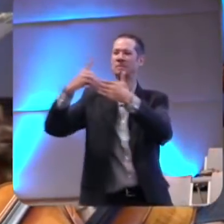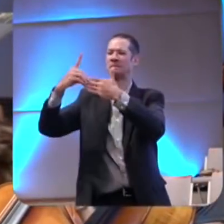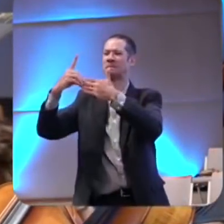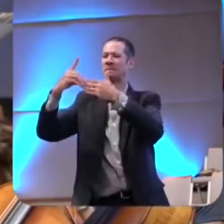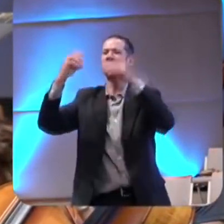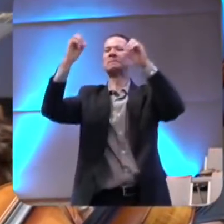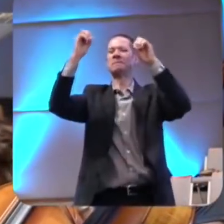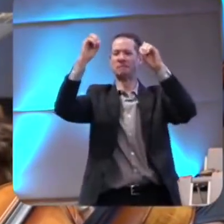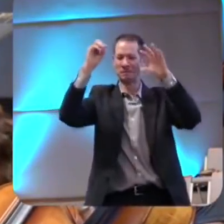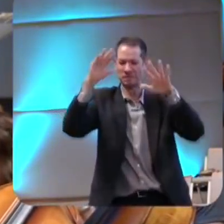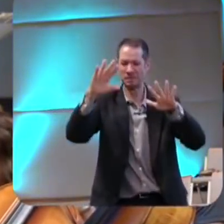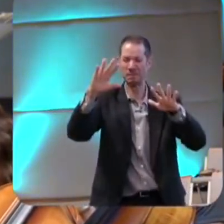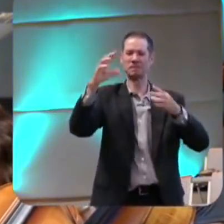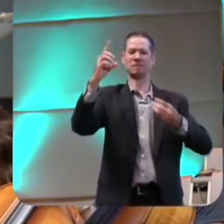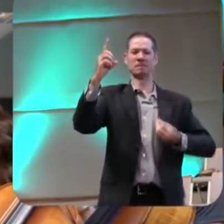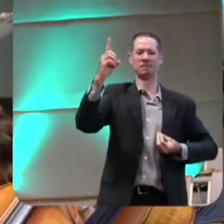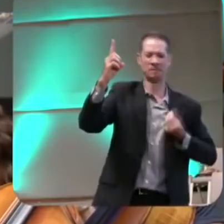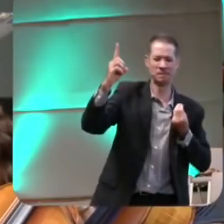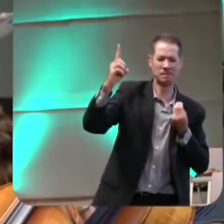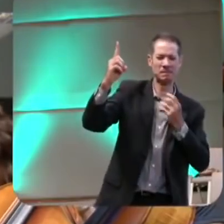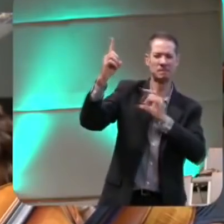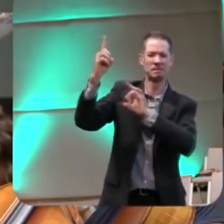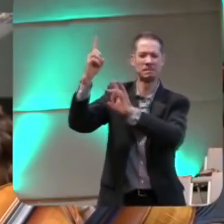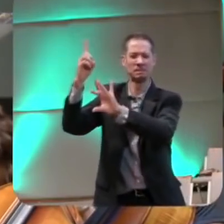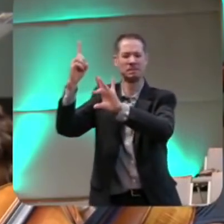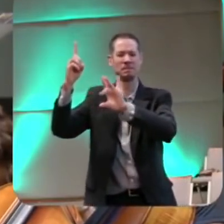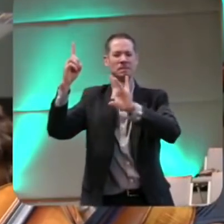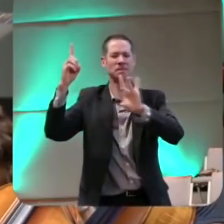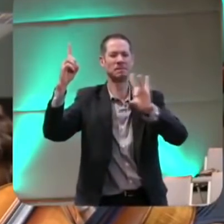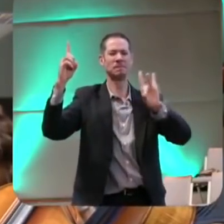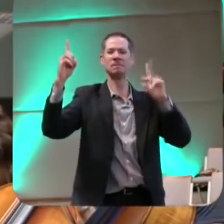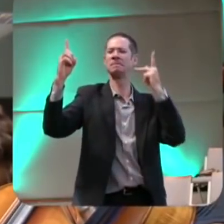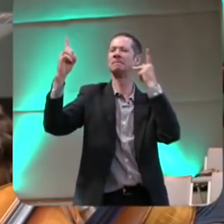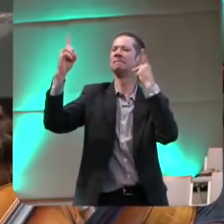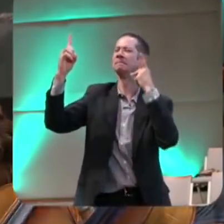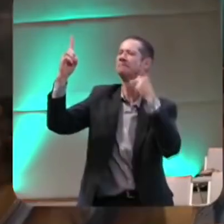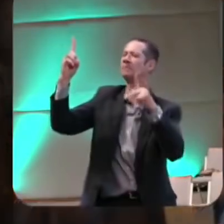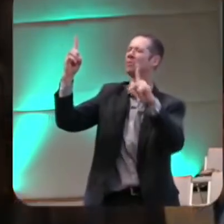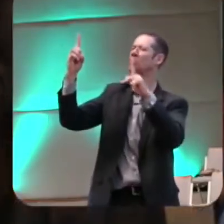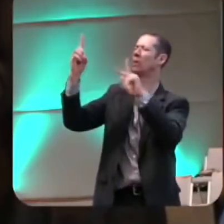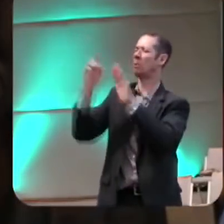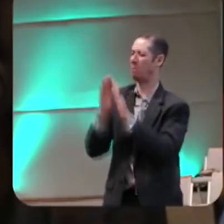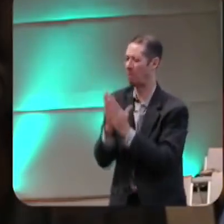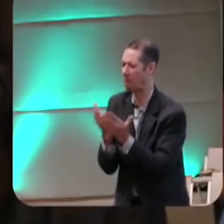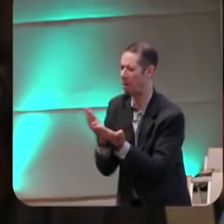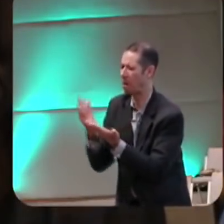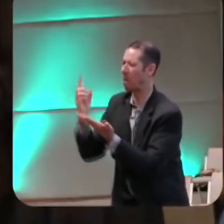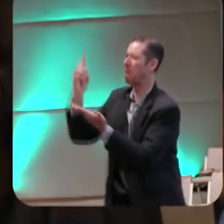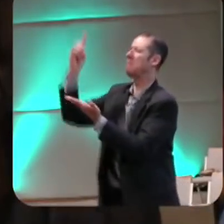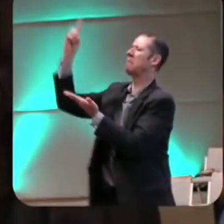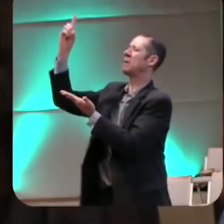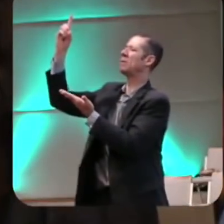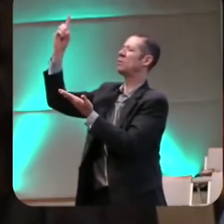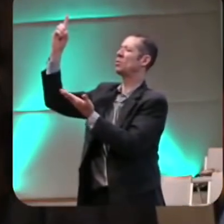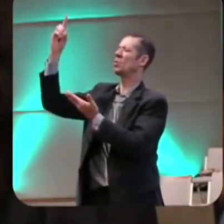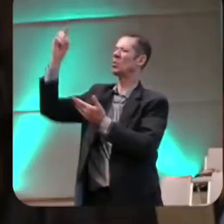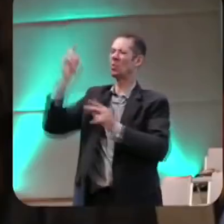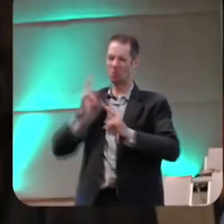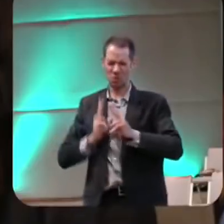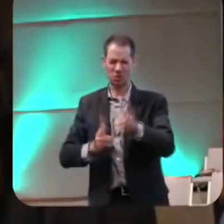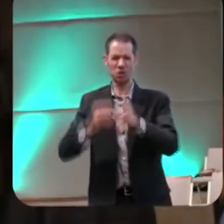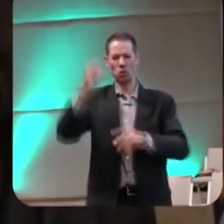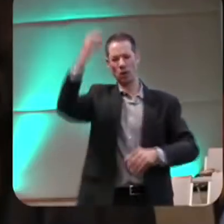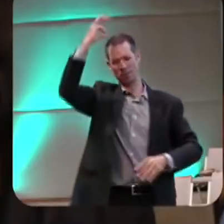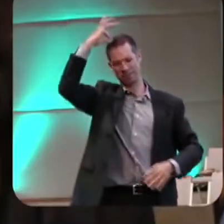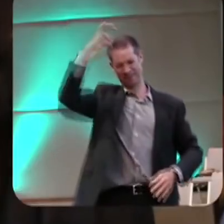esteja sobre a vida de cada um. E que a tua palavra que fala conosco continue dando fruto durante